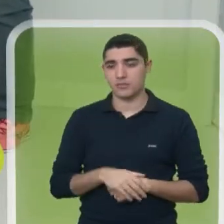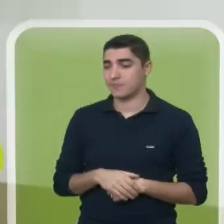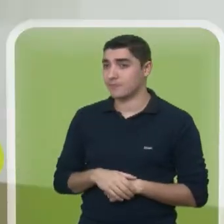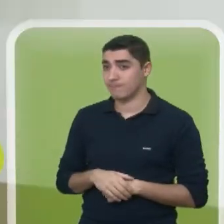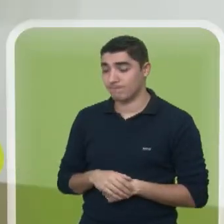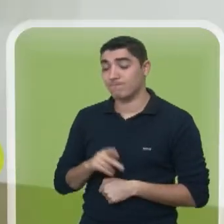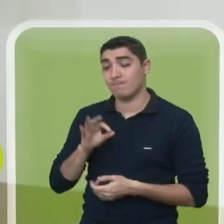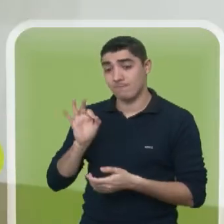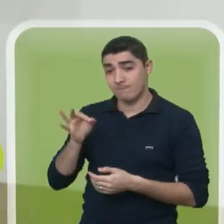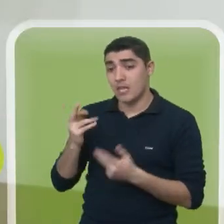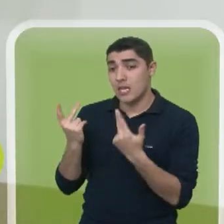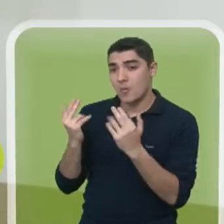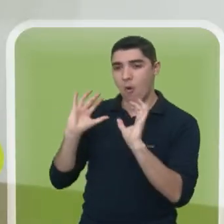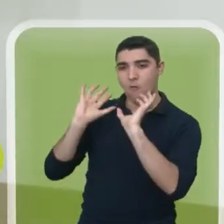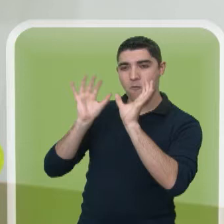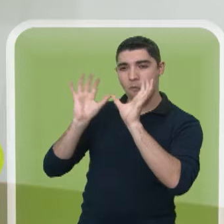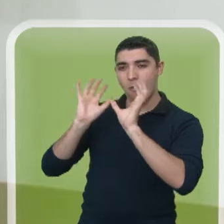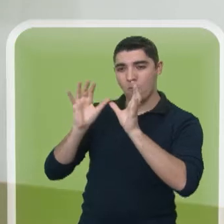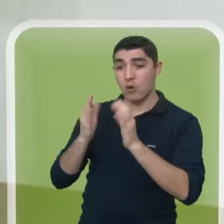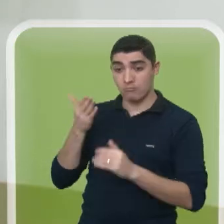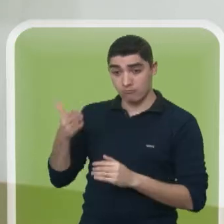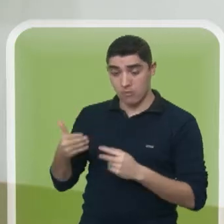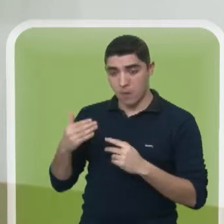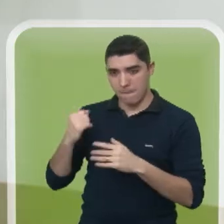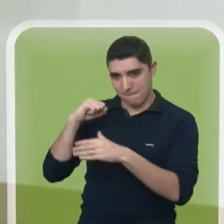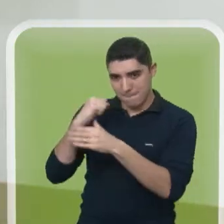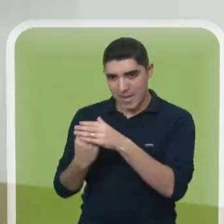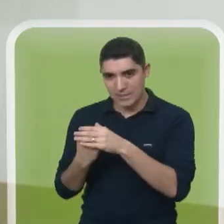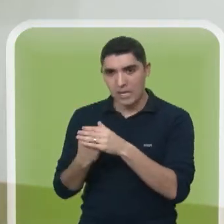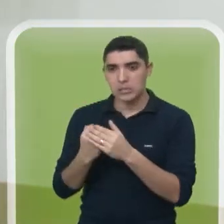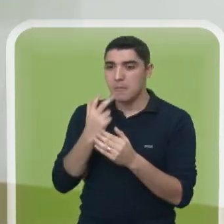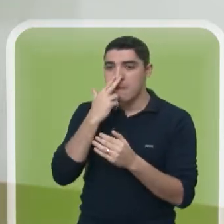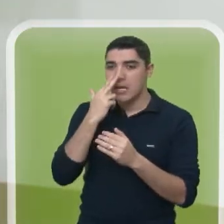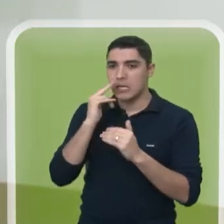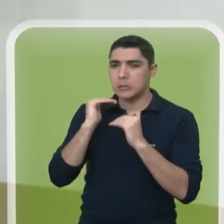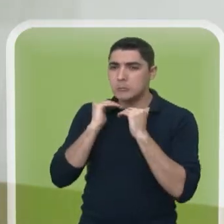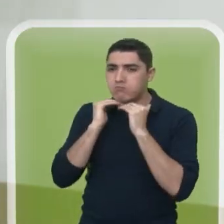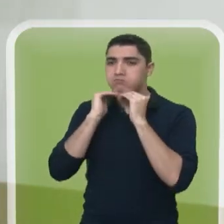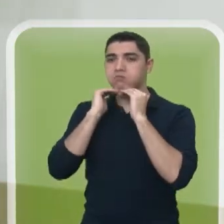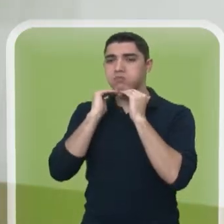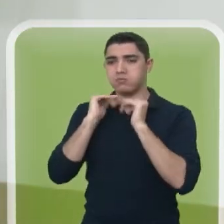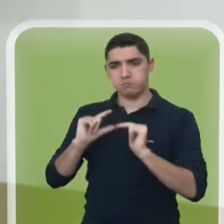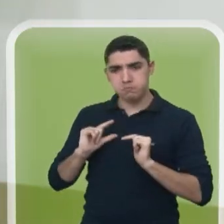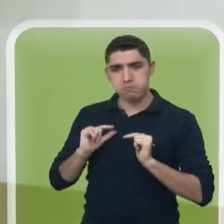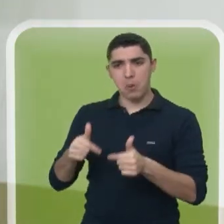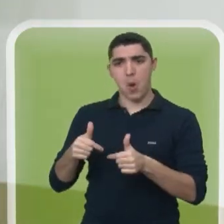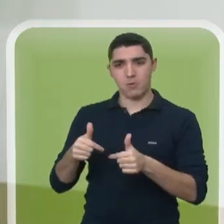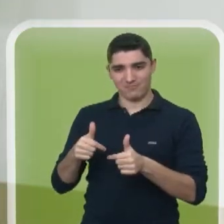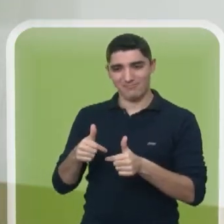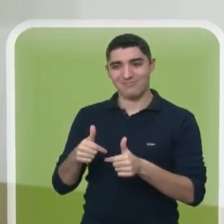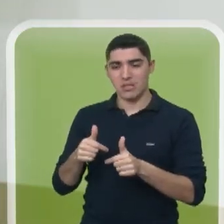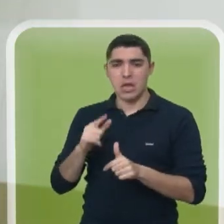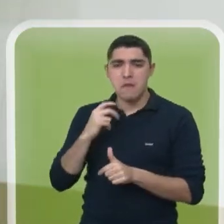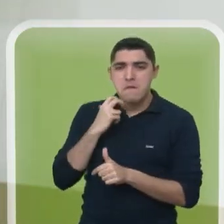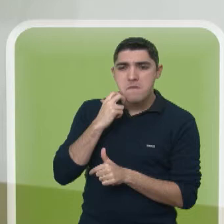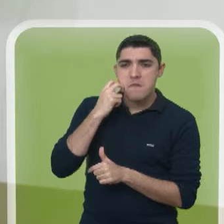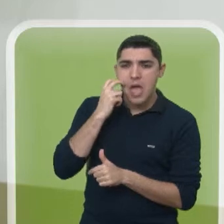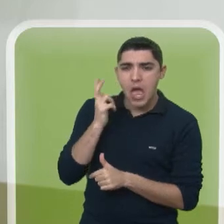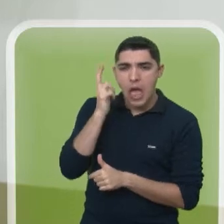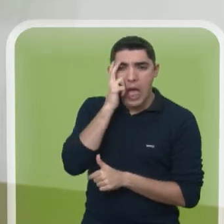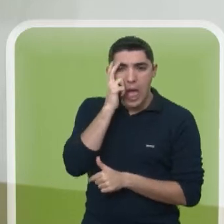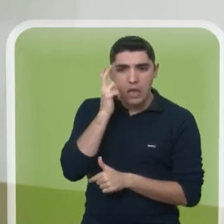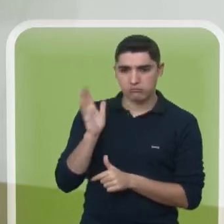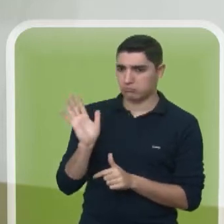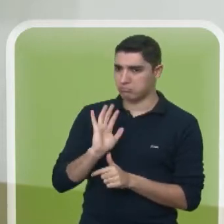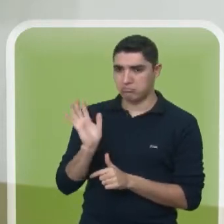time de vôlei, o time de basquete de São José caiu de pé, né? Que a gente costuma dizer, caiu de pé. Não passou vergonha, assim, né, de perder